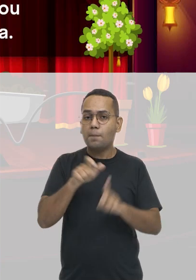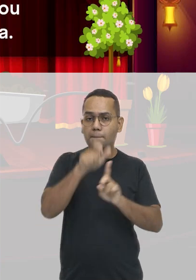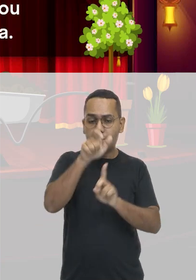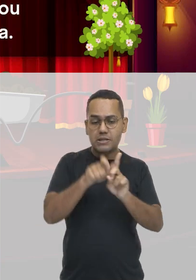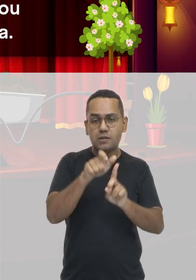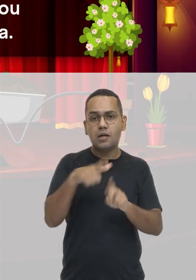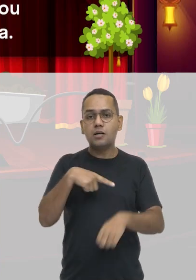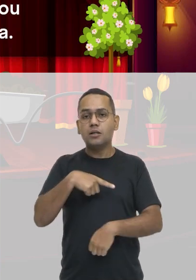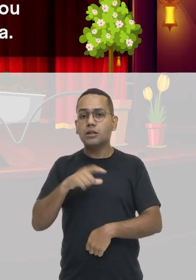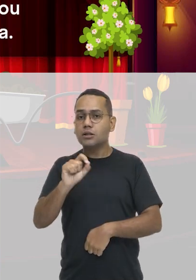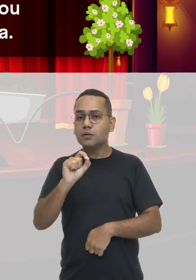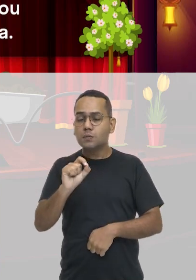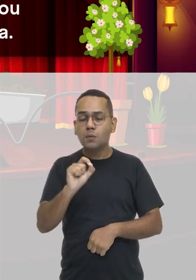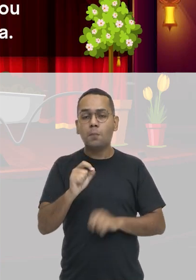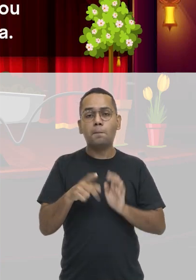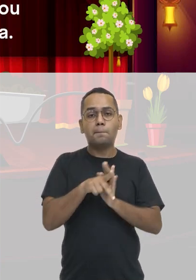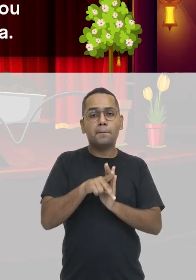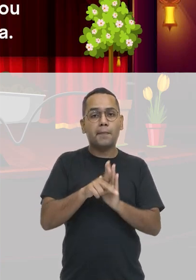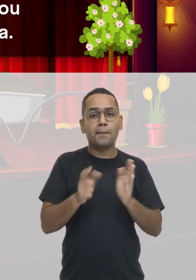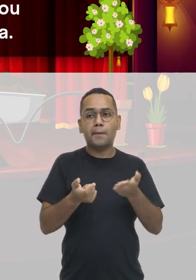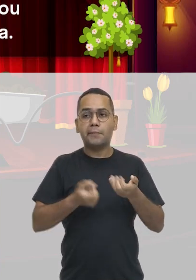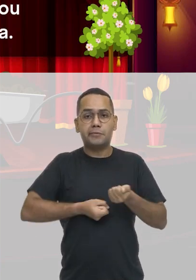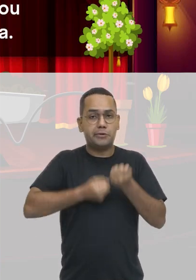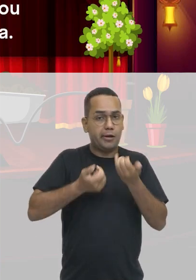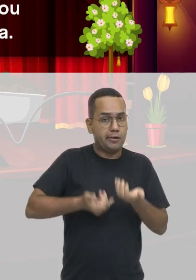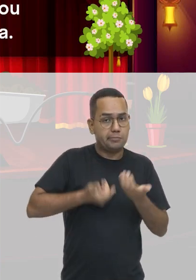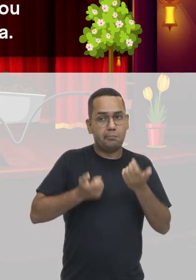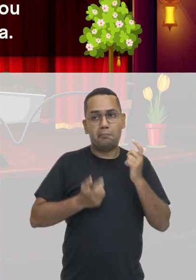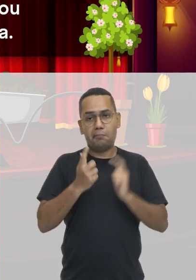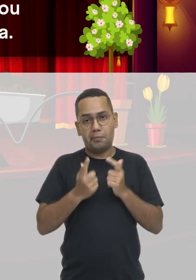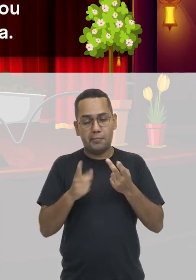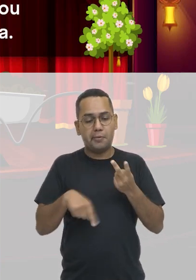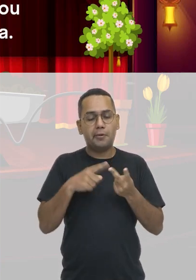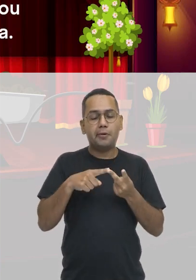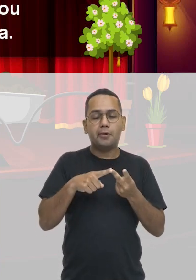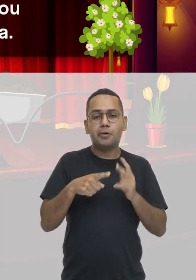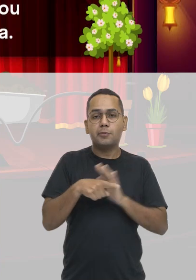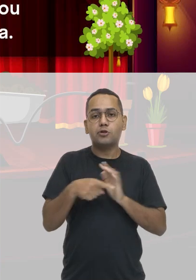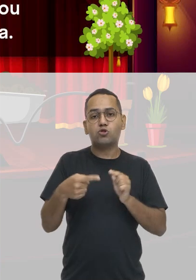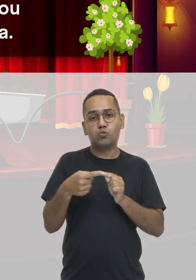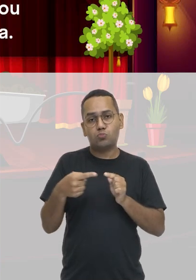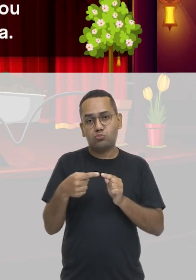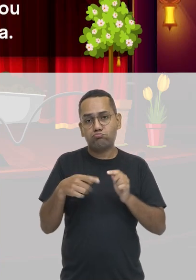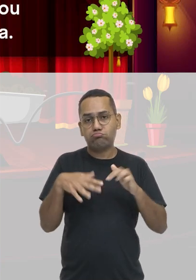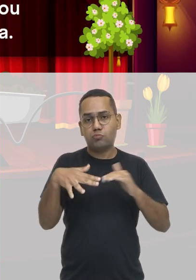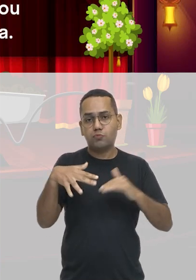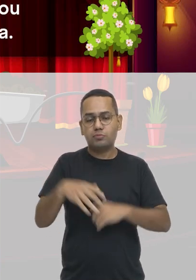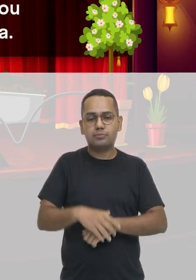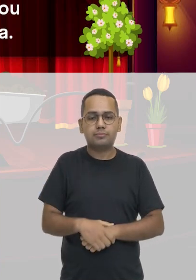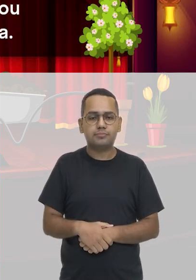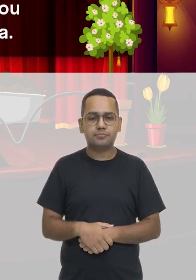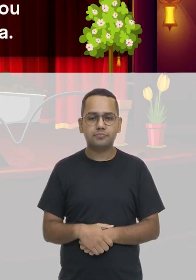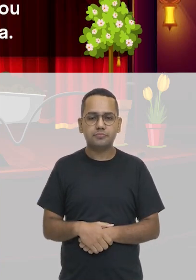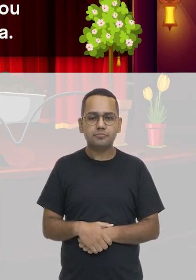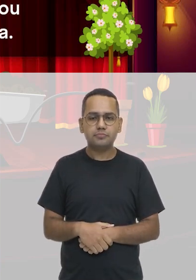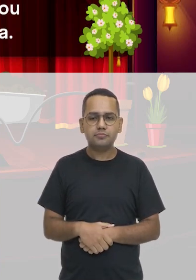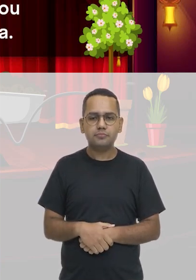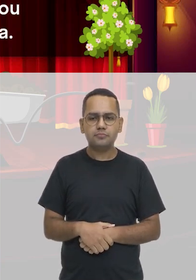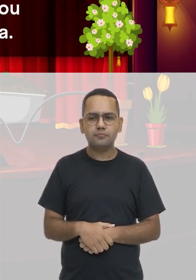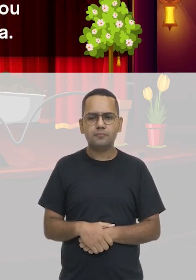que reflitam sua personalidade ou condição física. O que é isso? O que eu quero dizer com